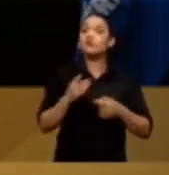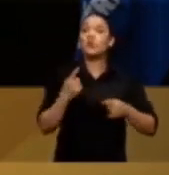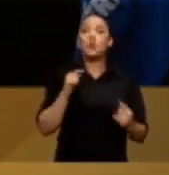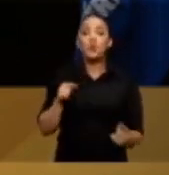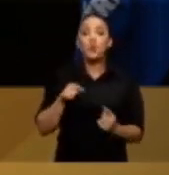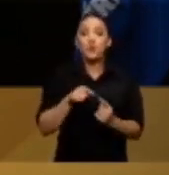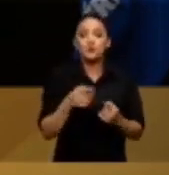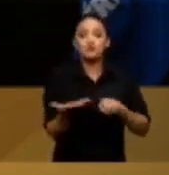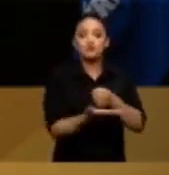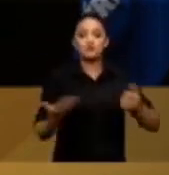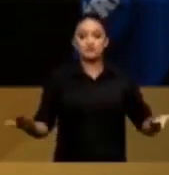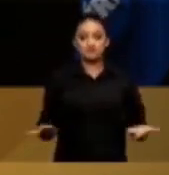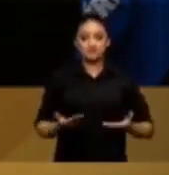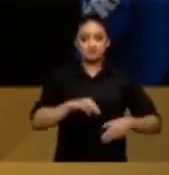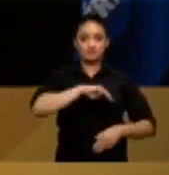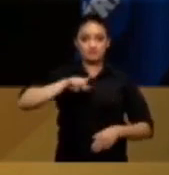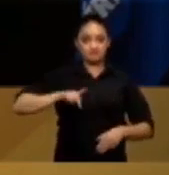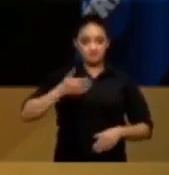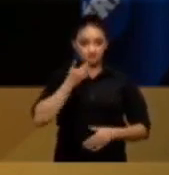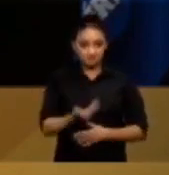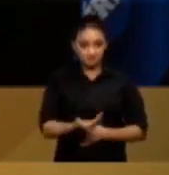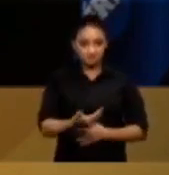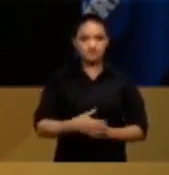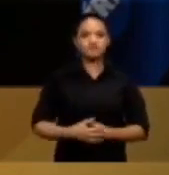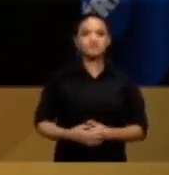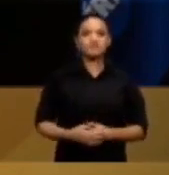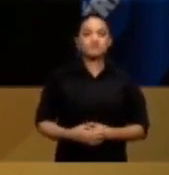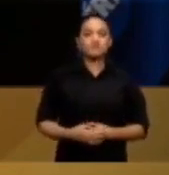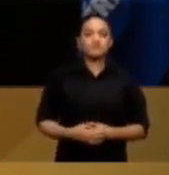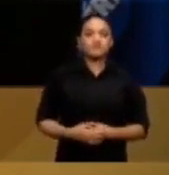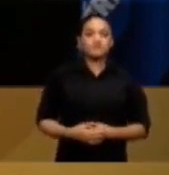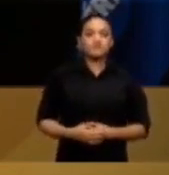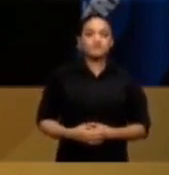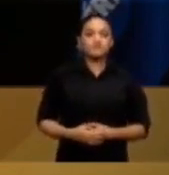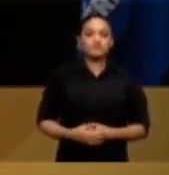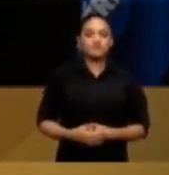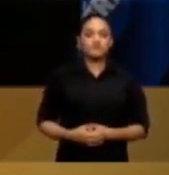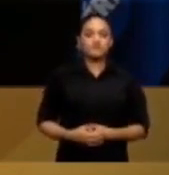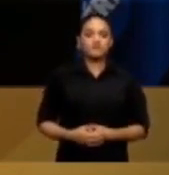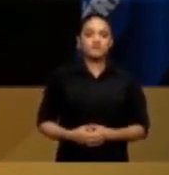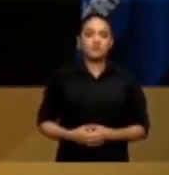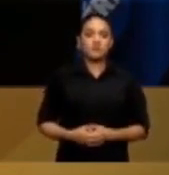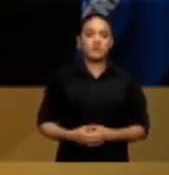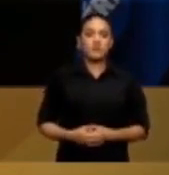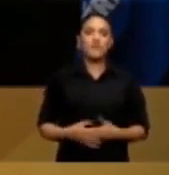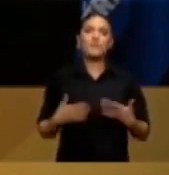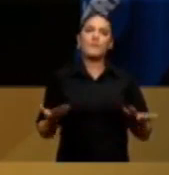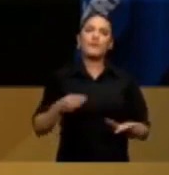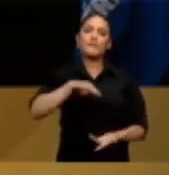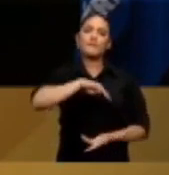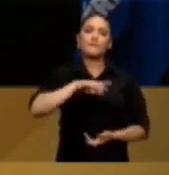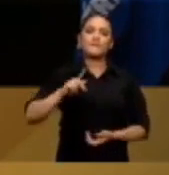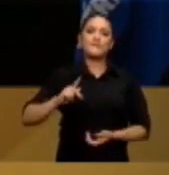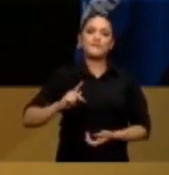Público nessa assentada. Pois bem, senhoras ministras, senhores ministros, o Ministério